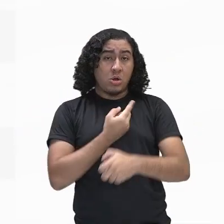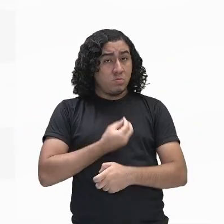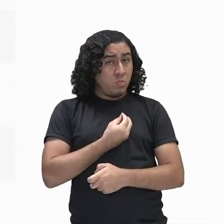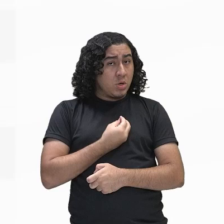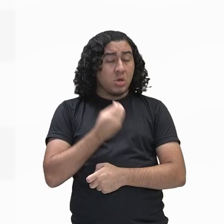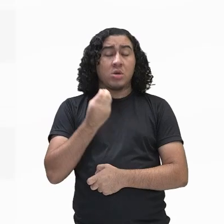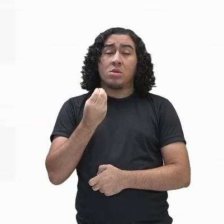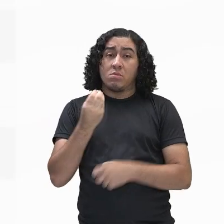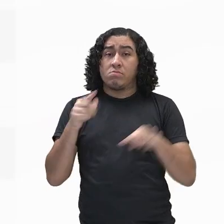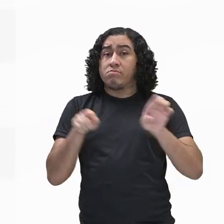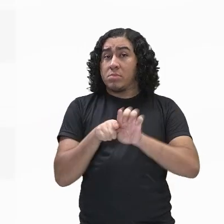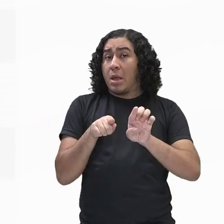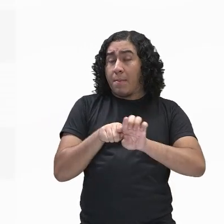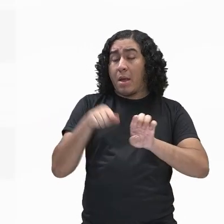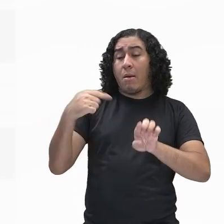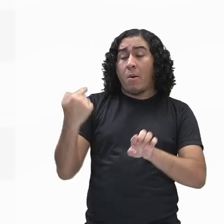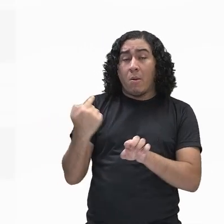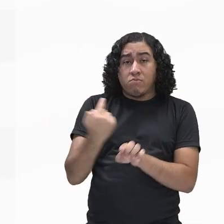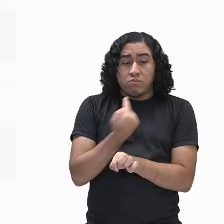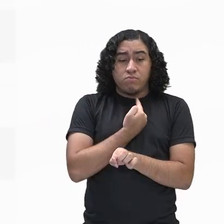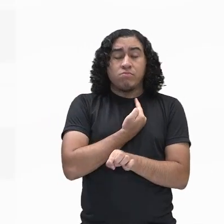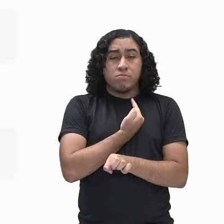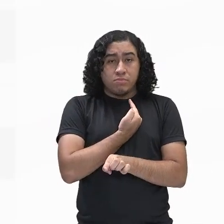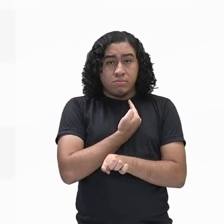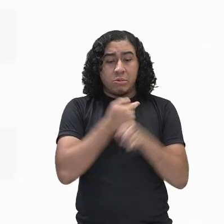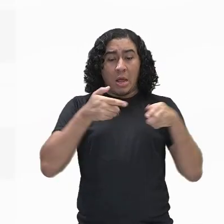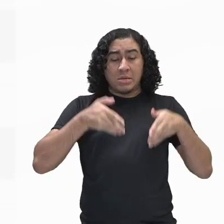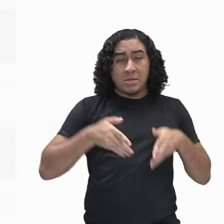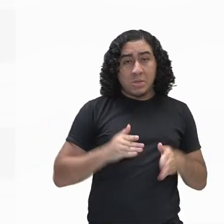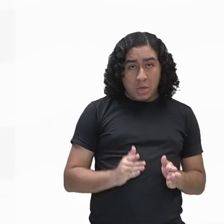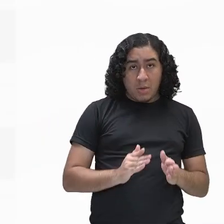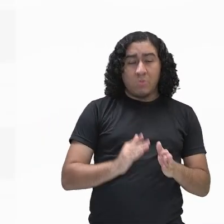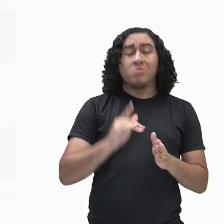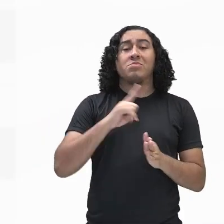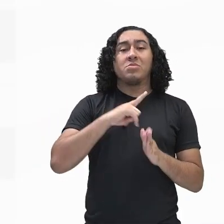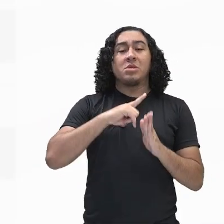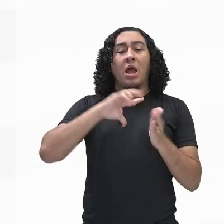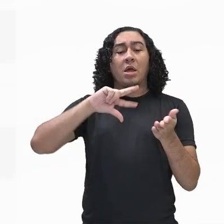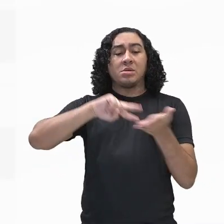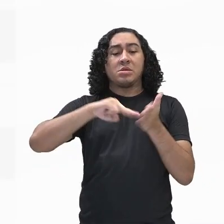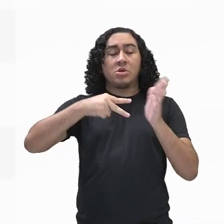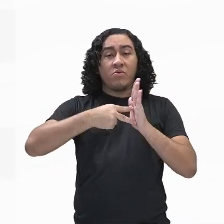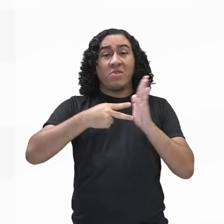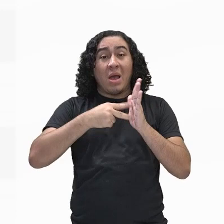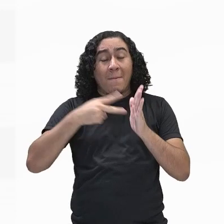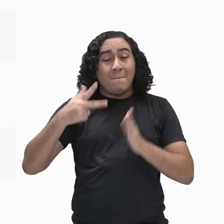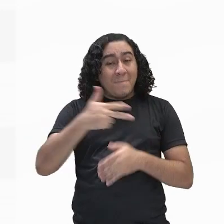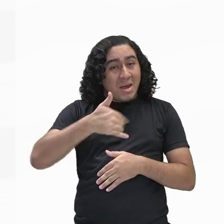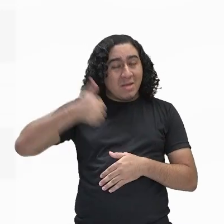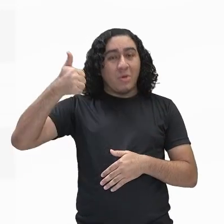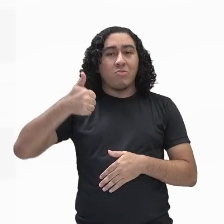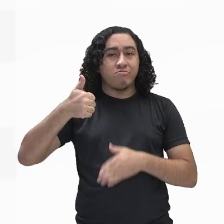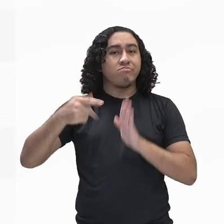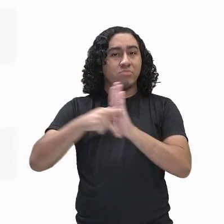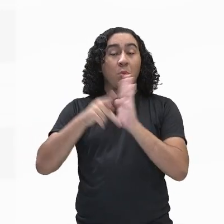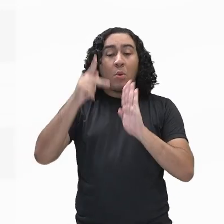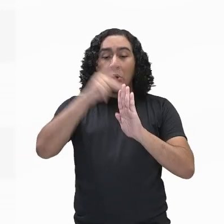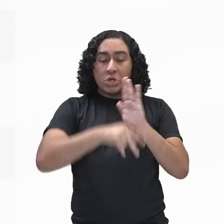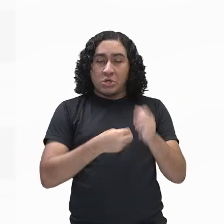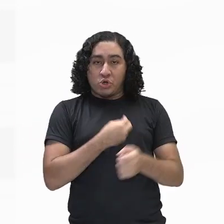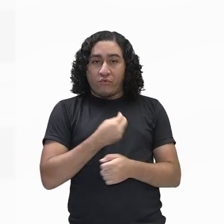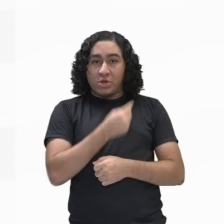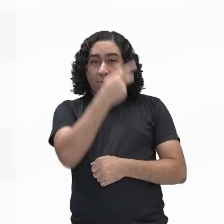nós estamos plantados, né? Vai dar maior sentido ao projeto de vida. Eu vou poder